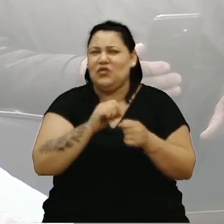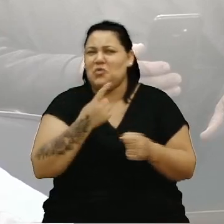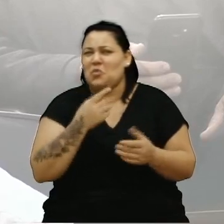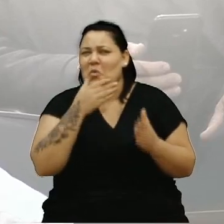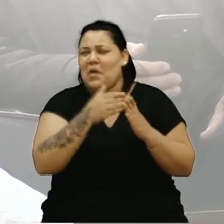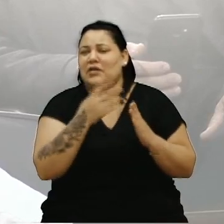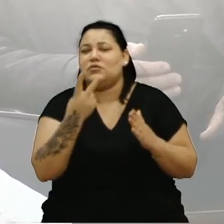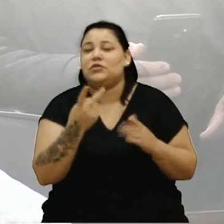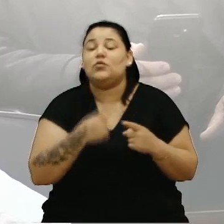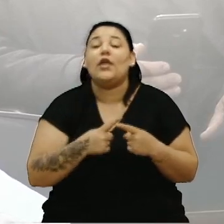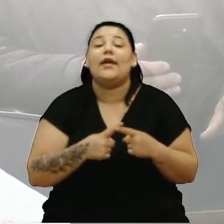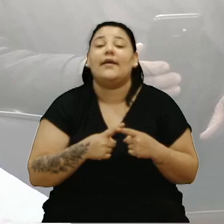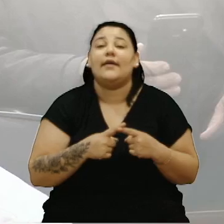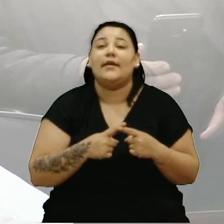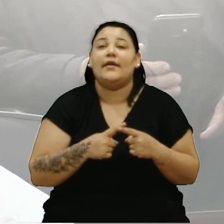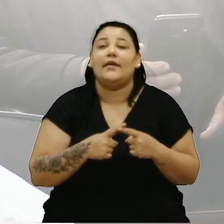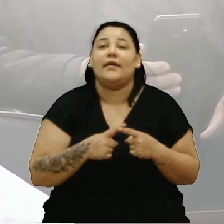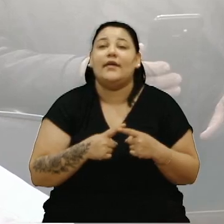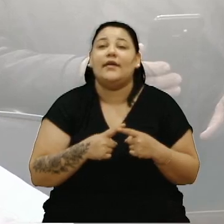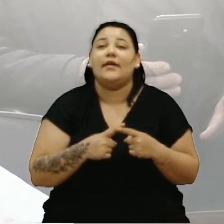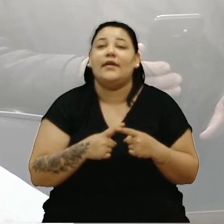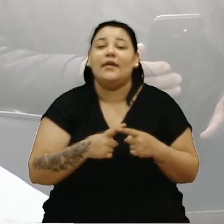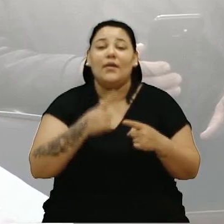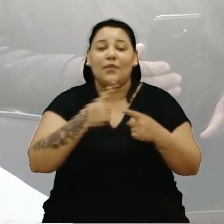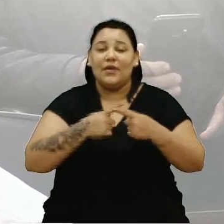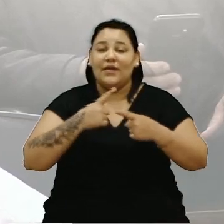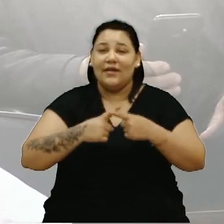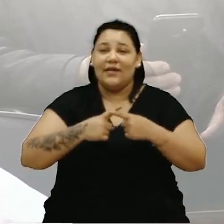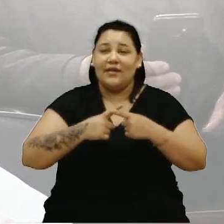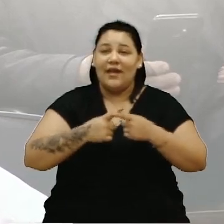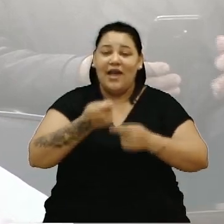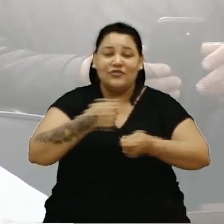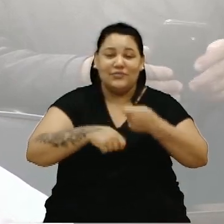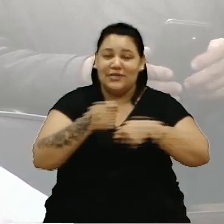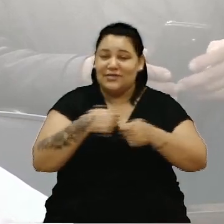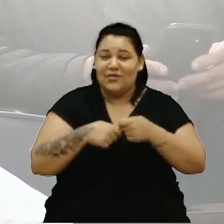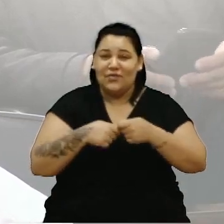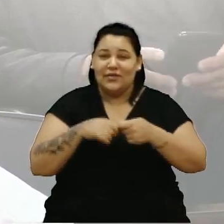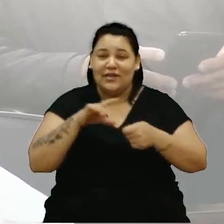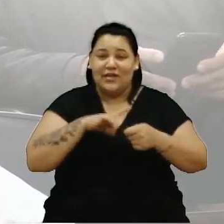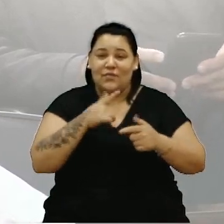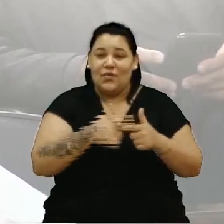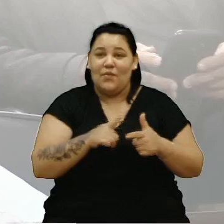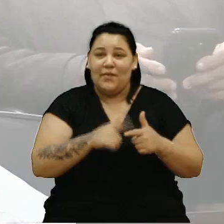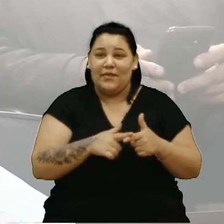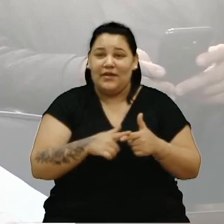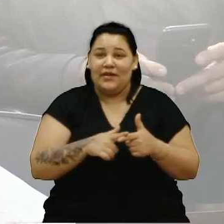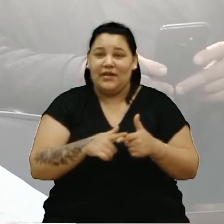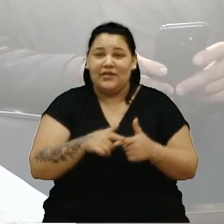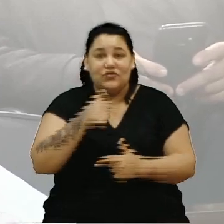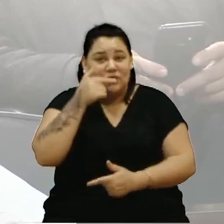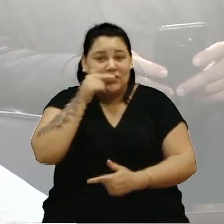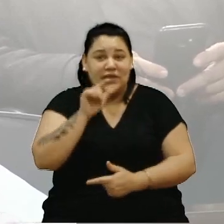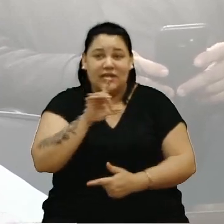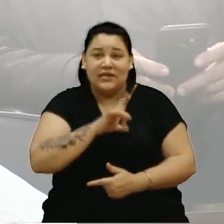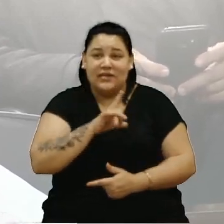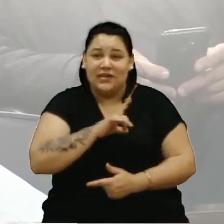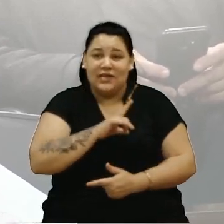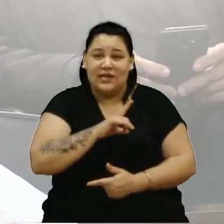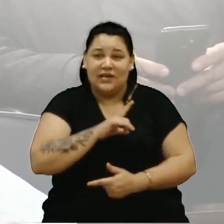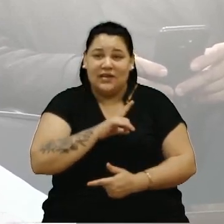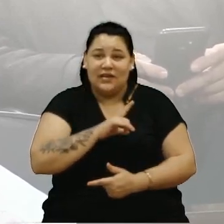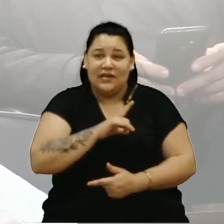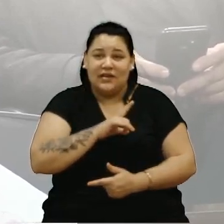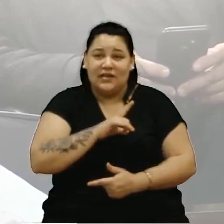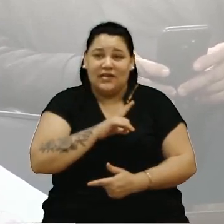Por quê? Porque é uma administração que, por mais problemas que tenha, a gente consegue ter diálogo e acesso facilitado ao